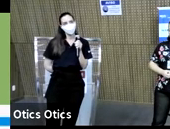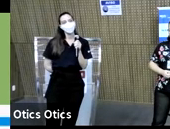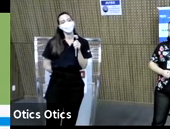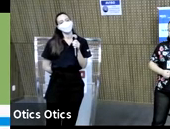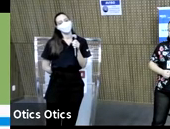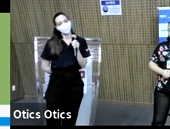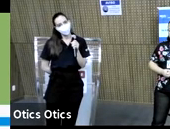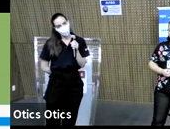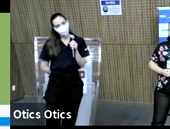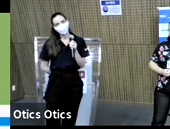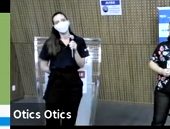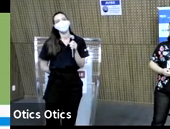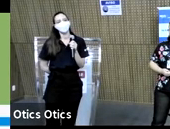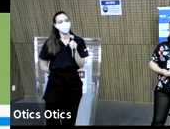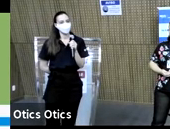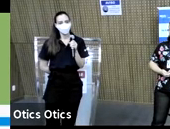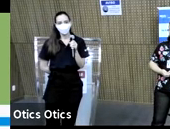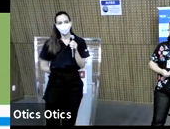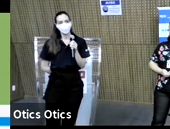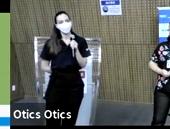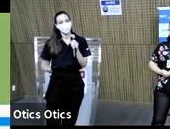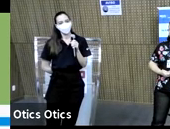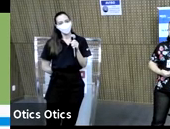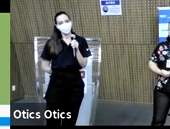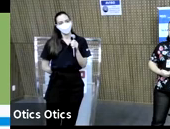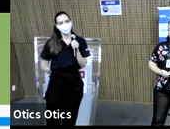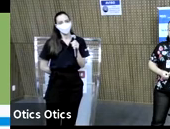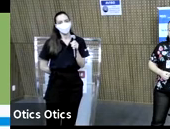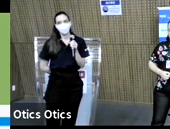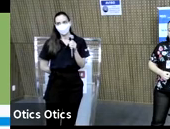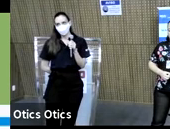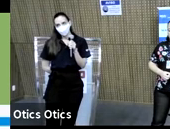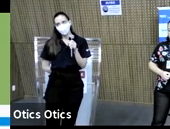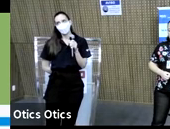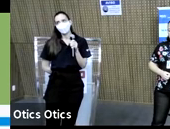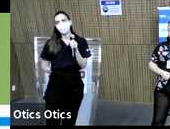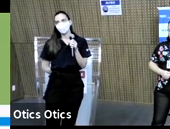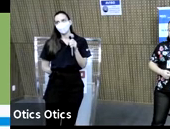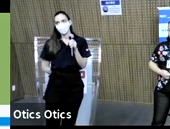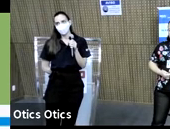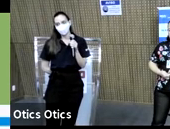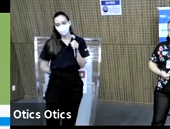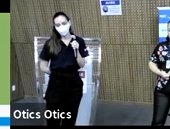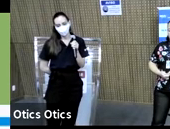subregistro, né? Que a gente faz praticamente todas as nossas puérperas da nossa área, elas retornam para nós para